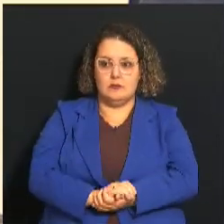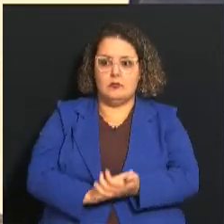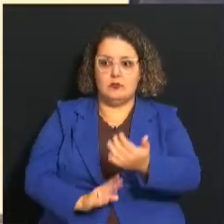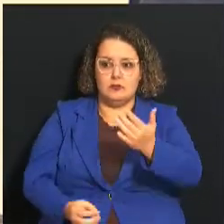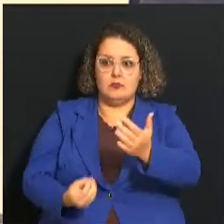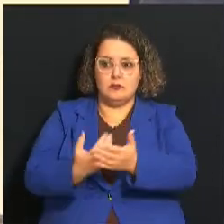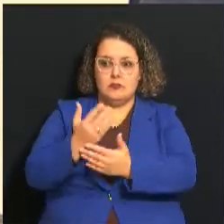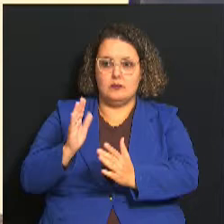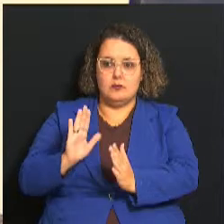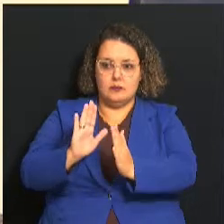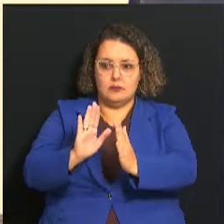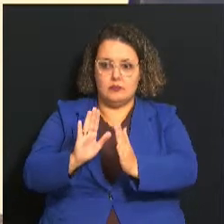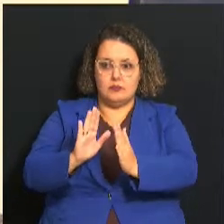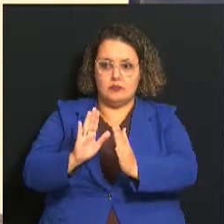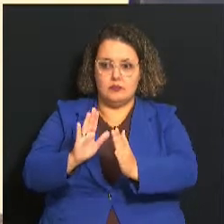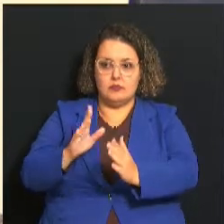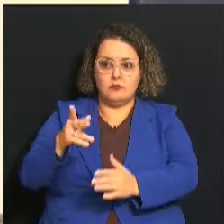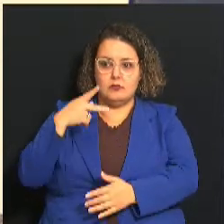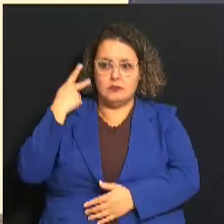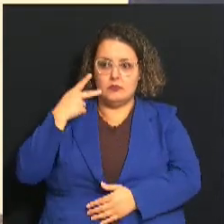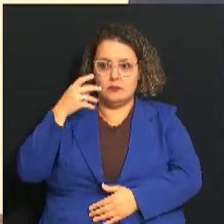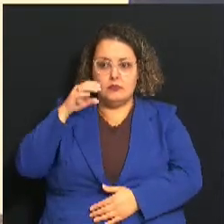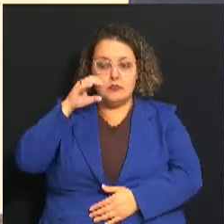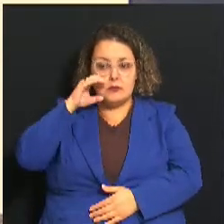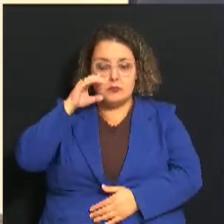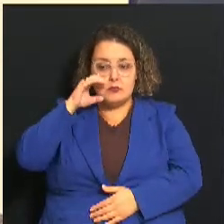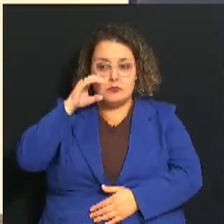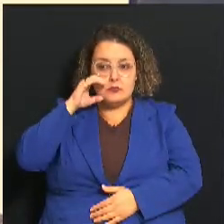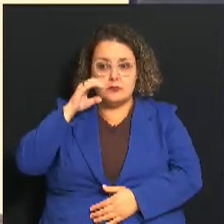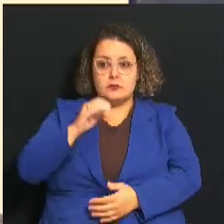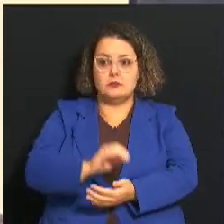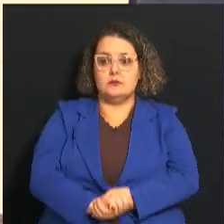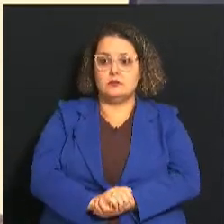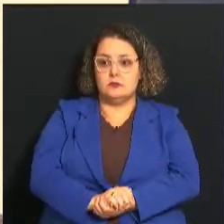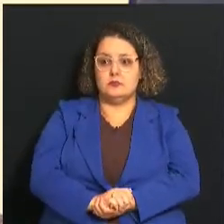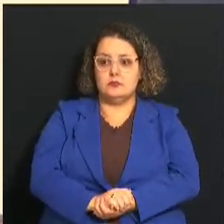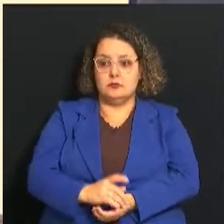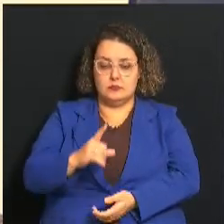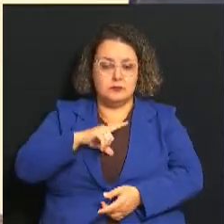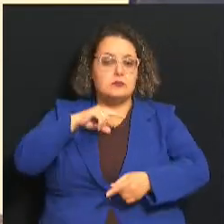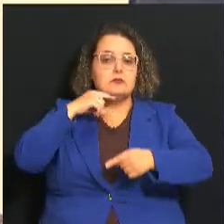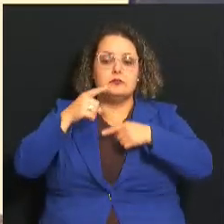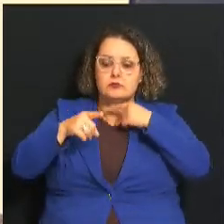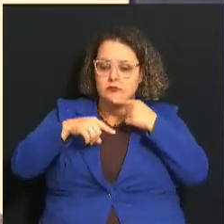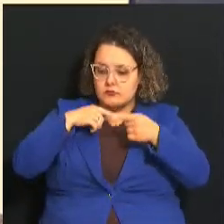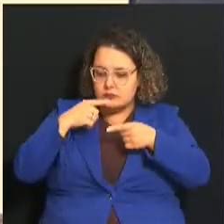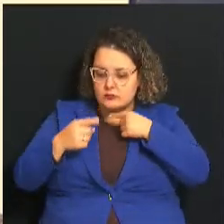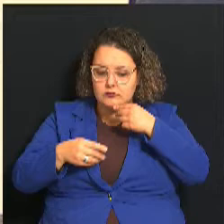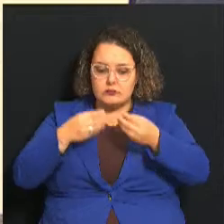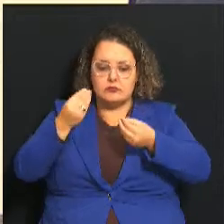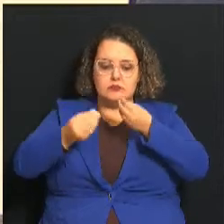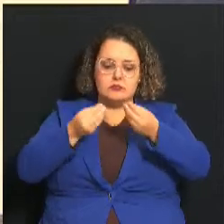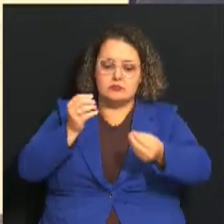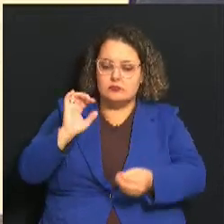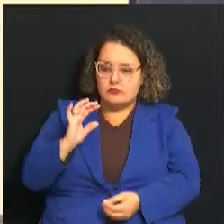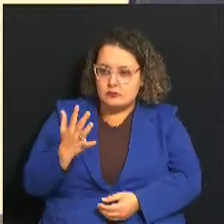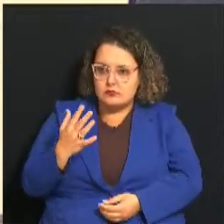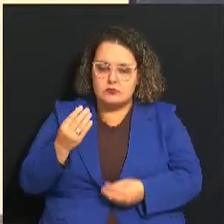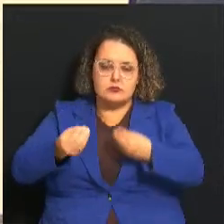foi apresentada pelo vereador Cirilo, né? E havia muita dúvida mesmo de como é que funcionava, como é que ia